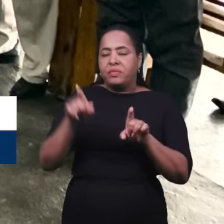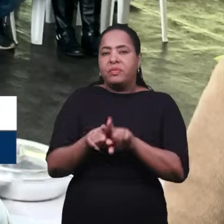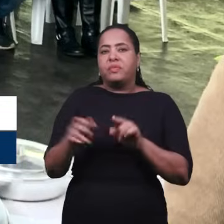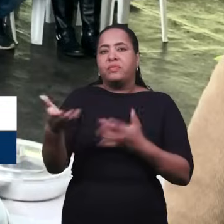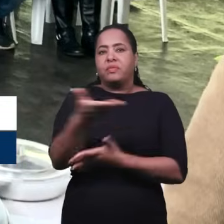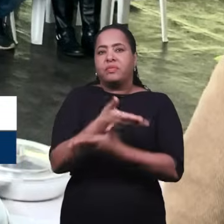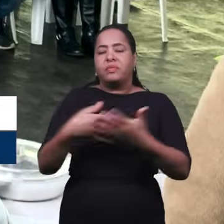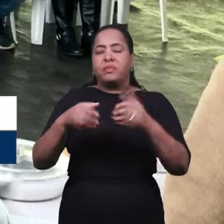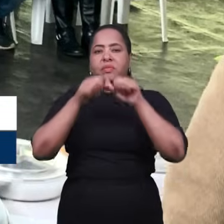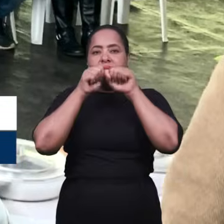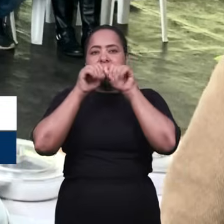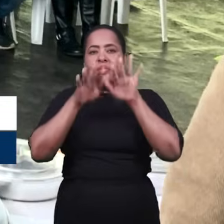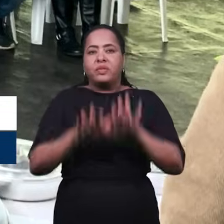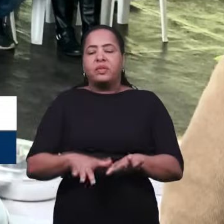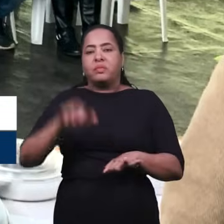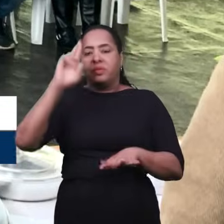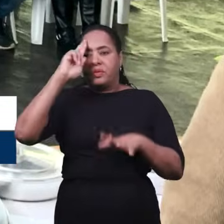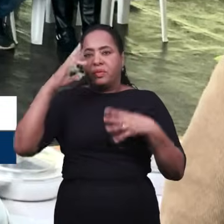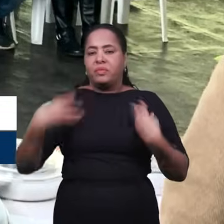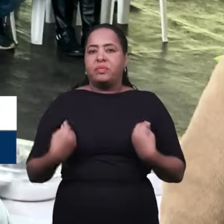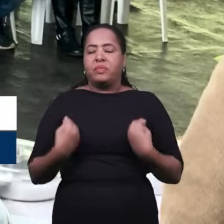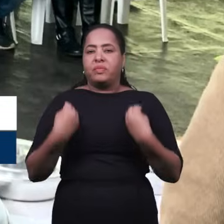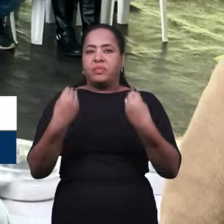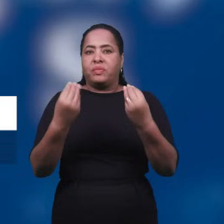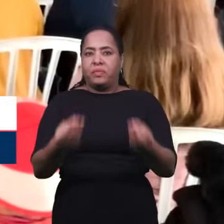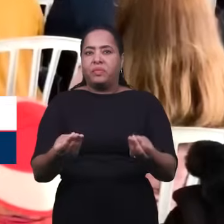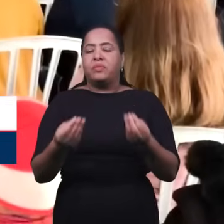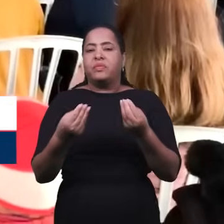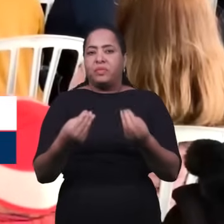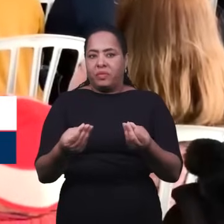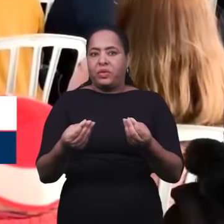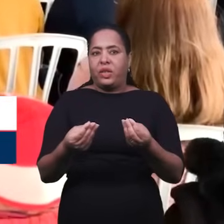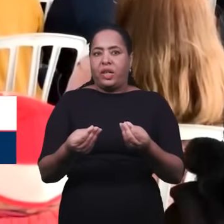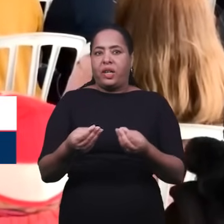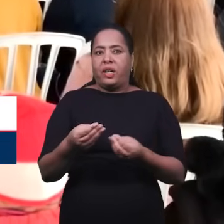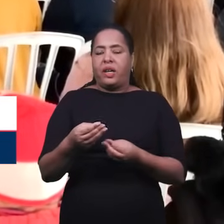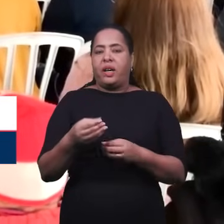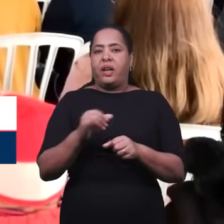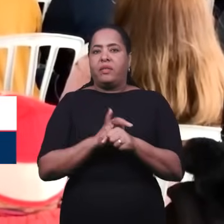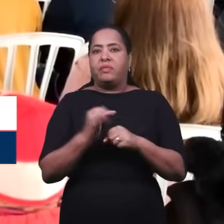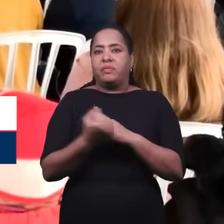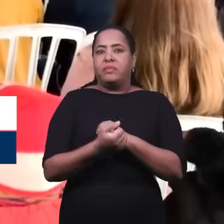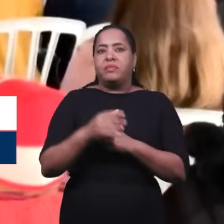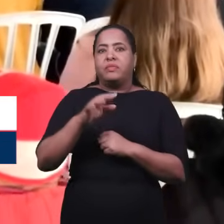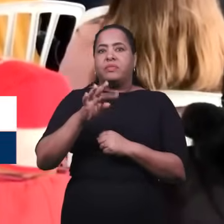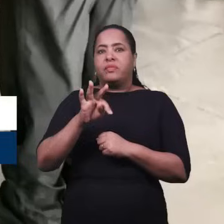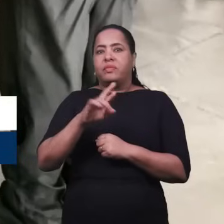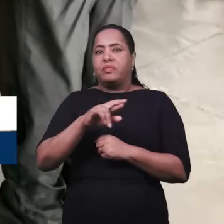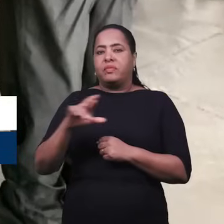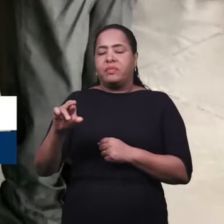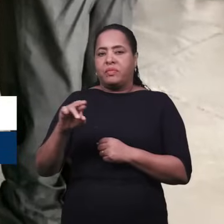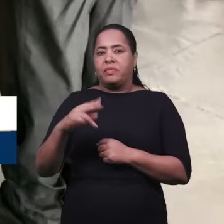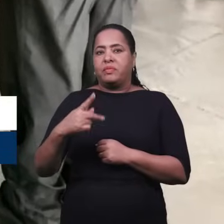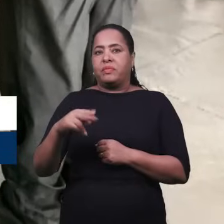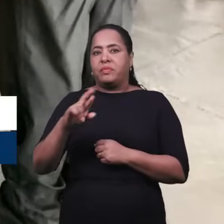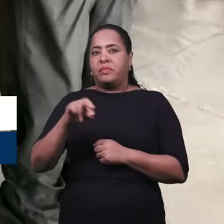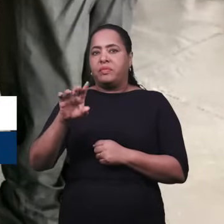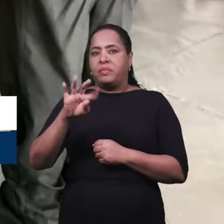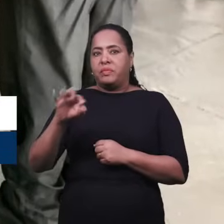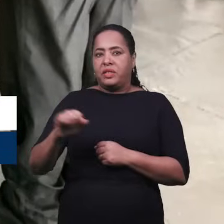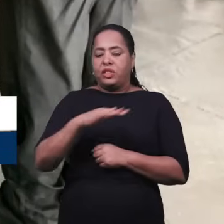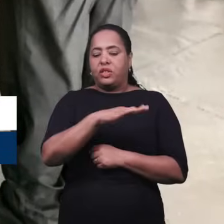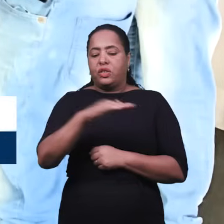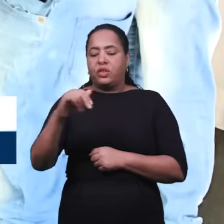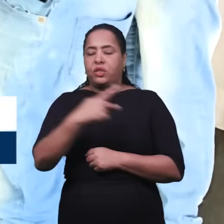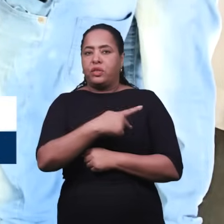puderam participar da bênção que o Senhor concedeu à Igreja de Terra Preta, com a ordenação de mais um pastor